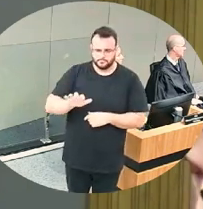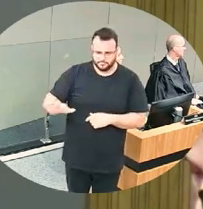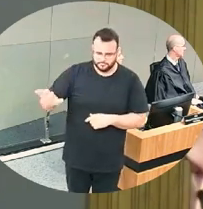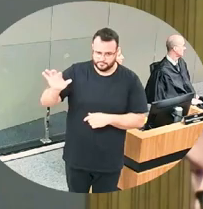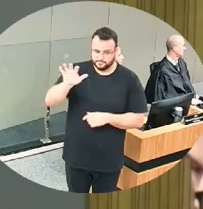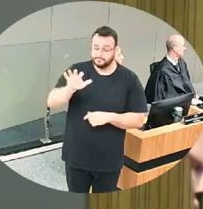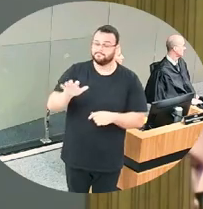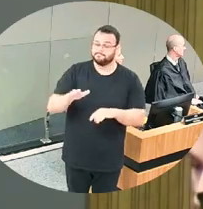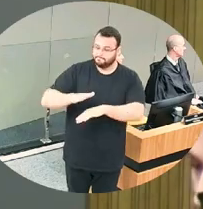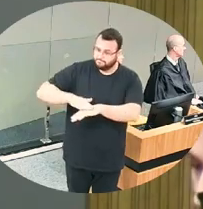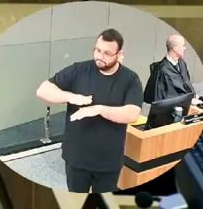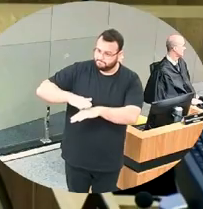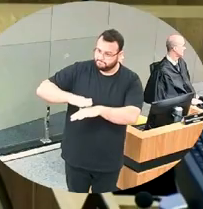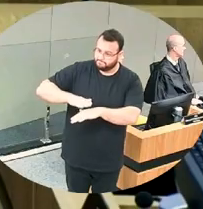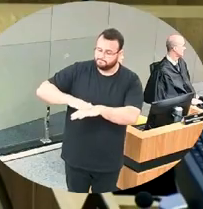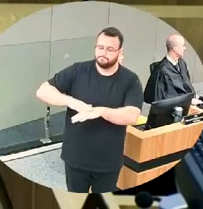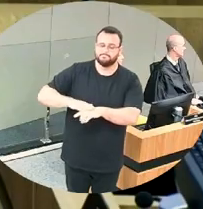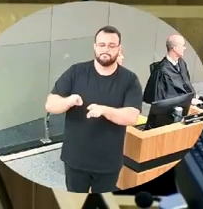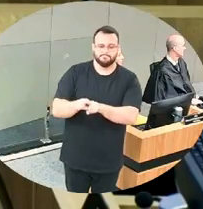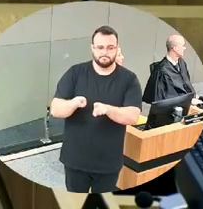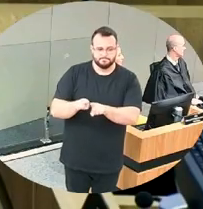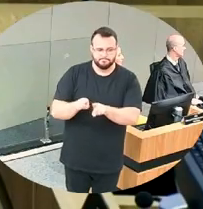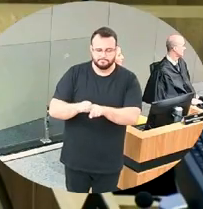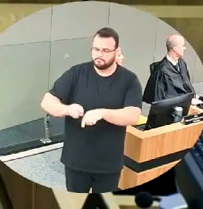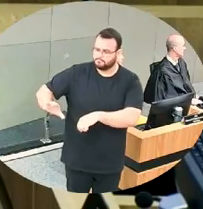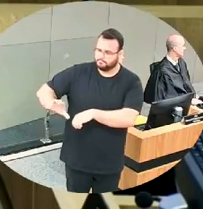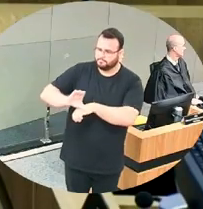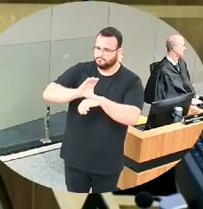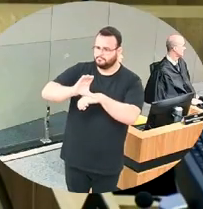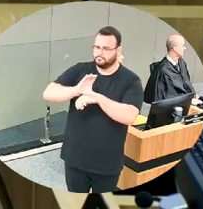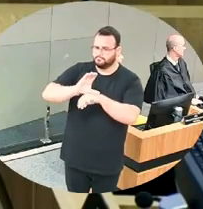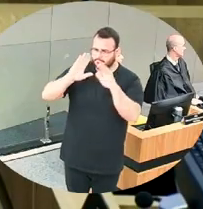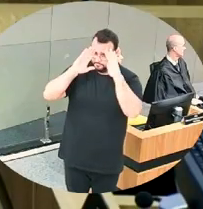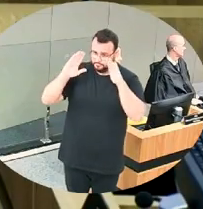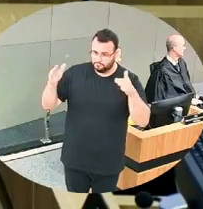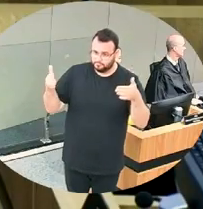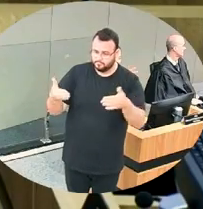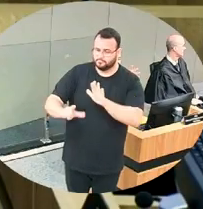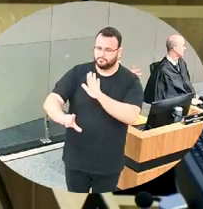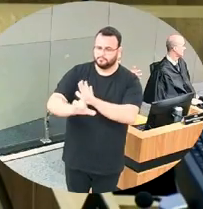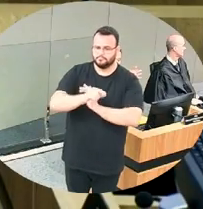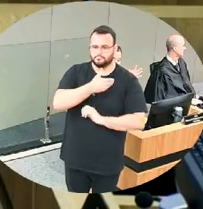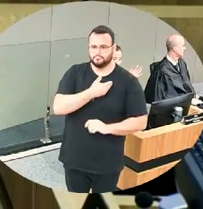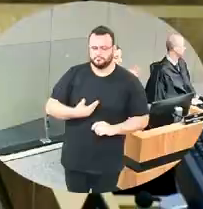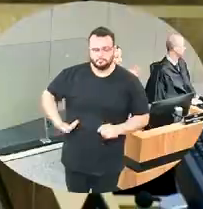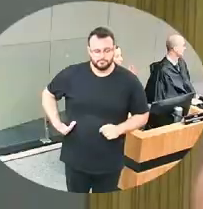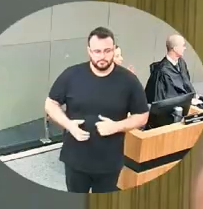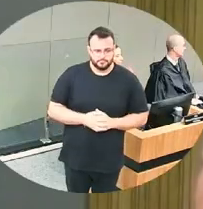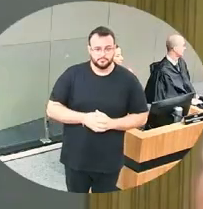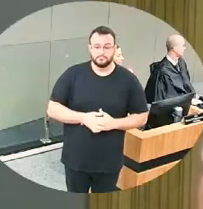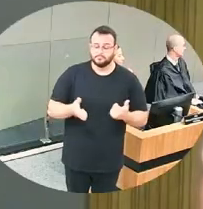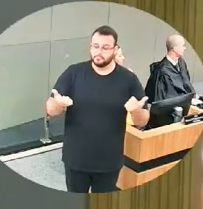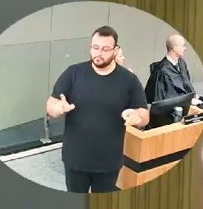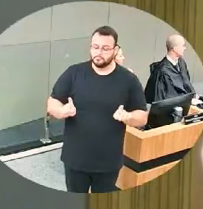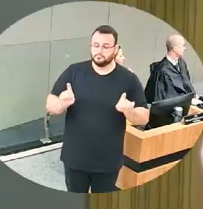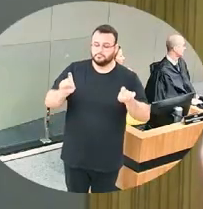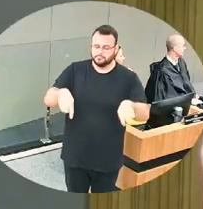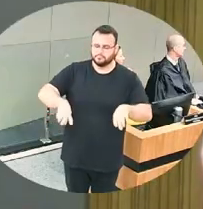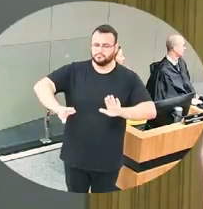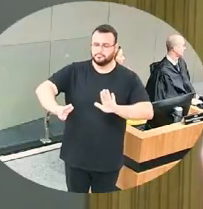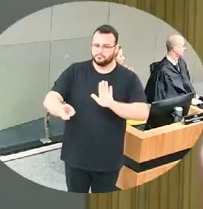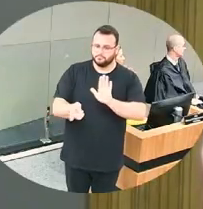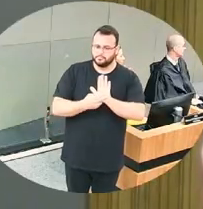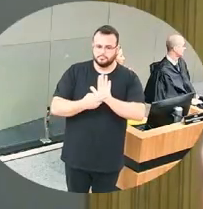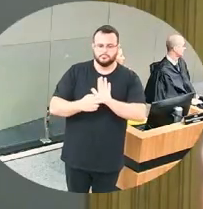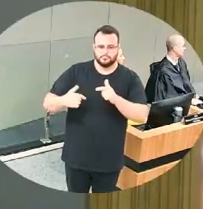região cumprindo e fazendo cumprir a constituição e as leis da República neste ato Toma Posse e assume